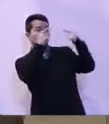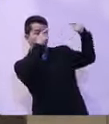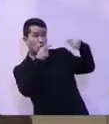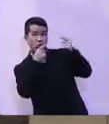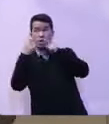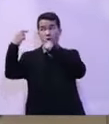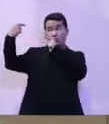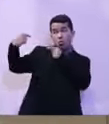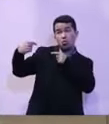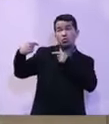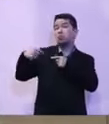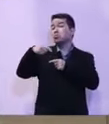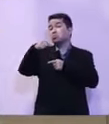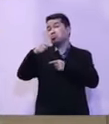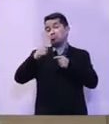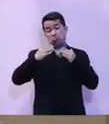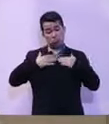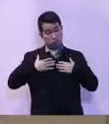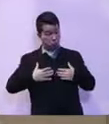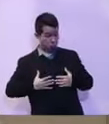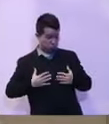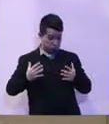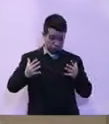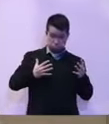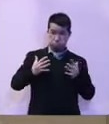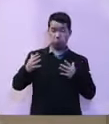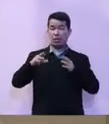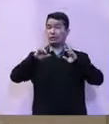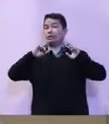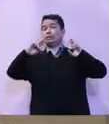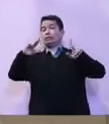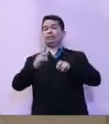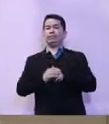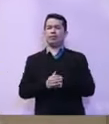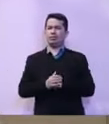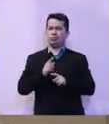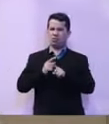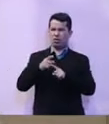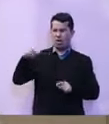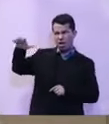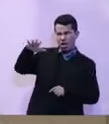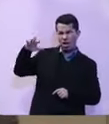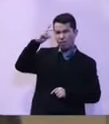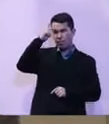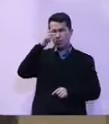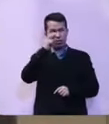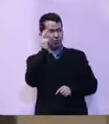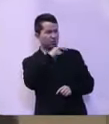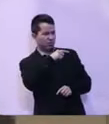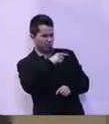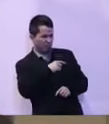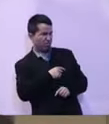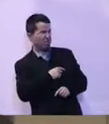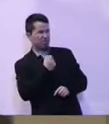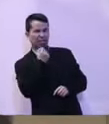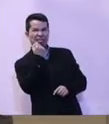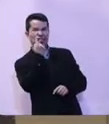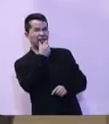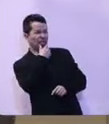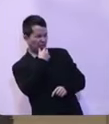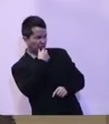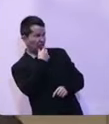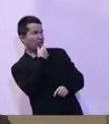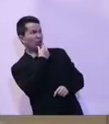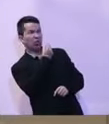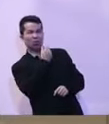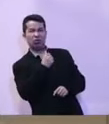um estilo de vida que talvez seja um estilo de vida que nem todo mundo vai aplaudir você. Porque você